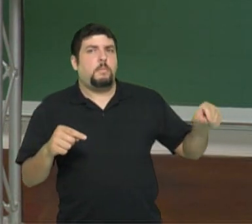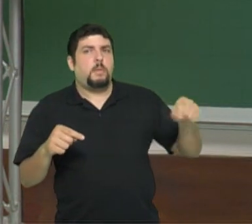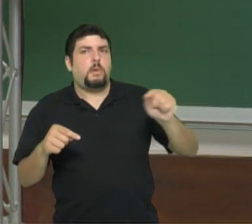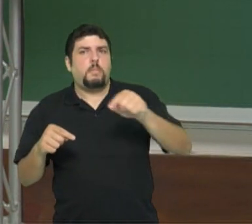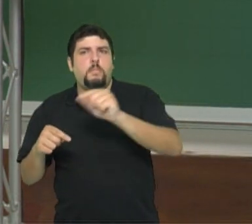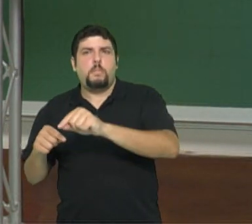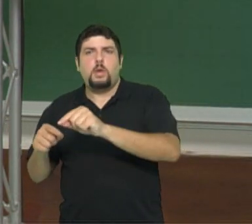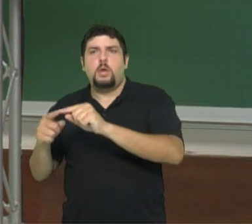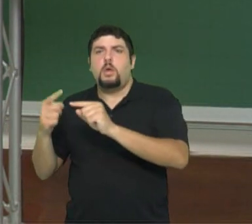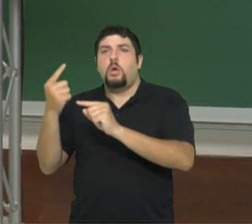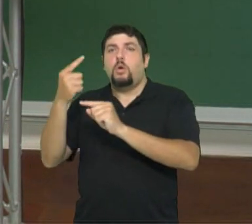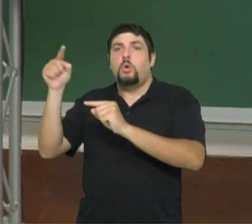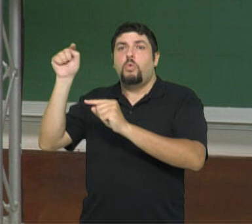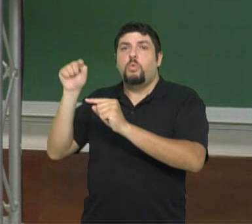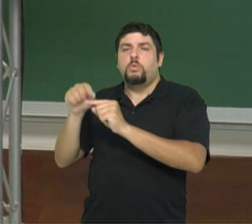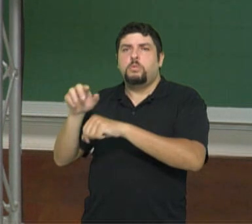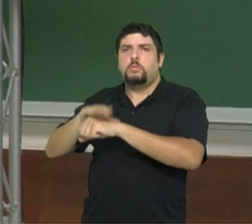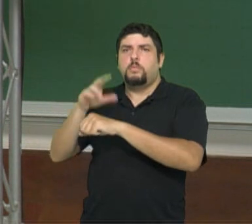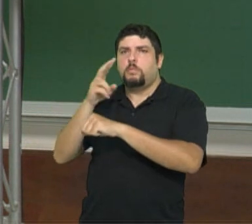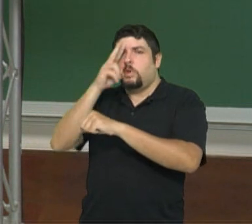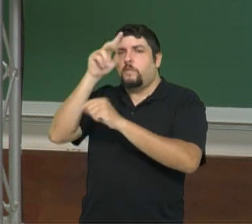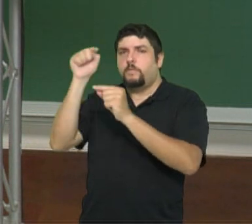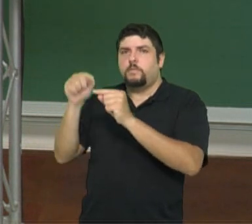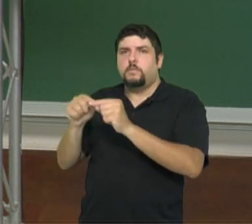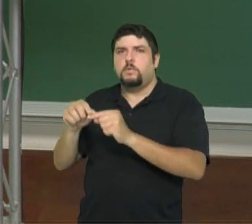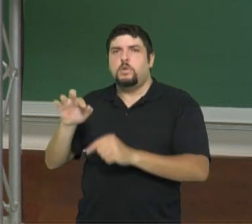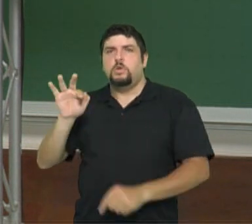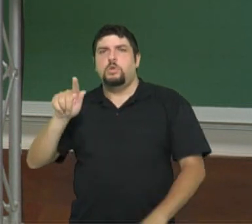tônica, no caso, a última sílaba mais forte. Ó,